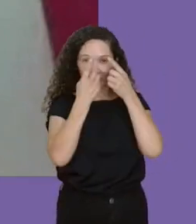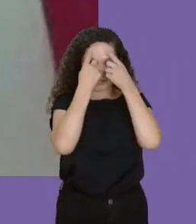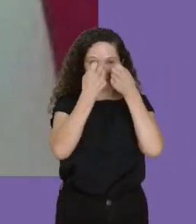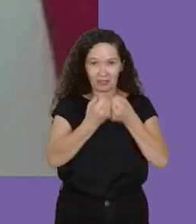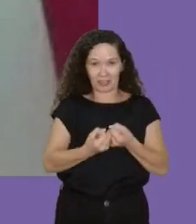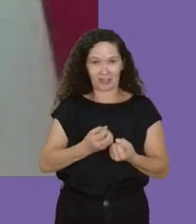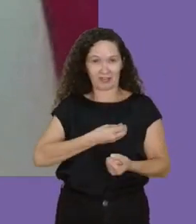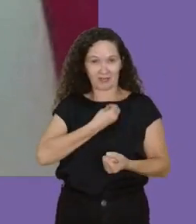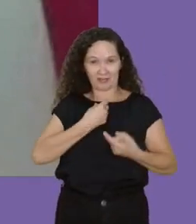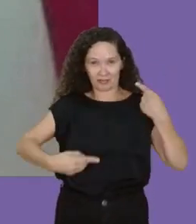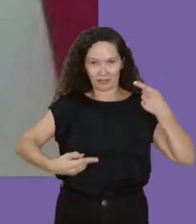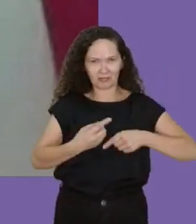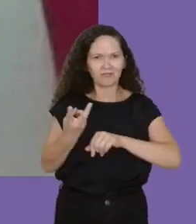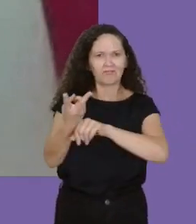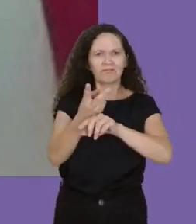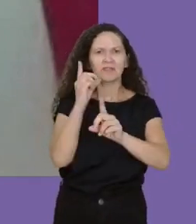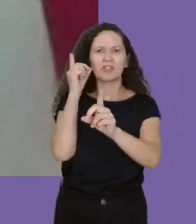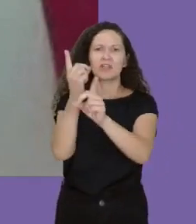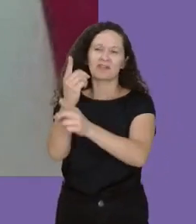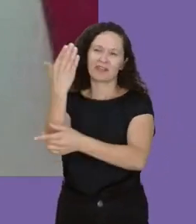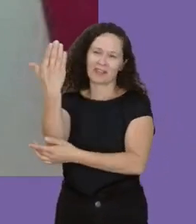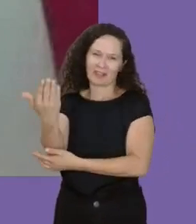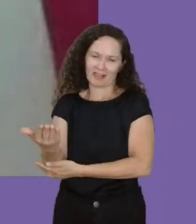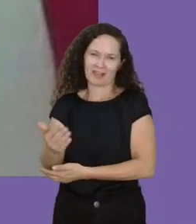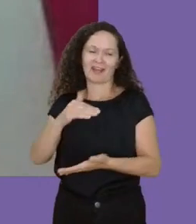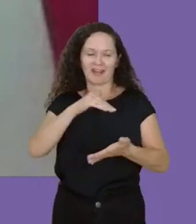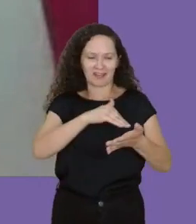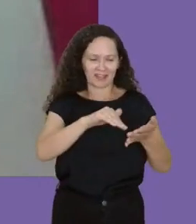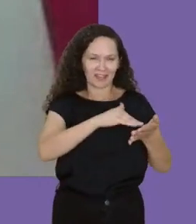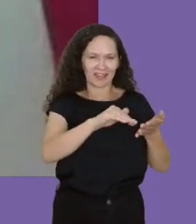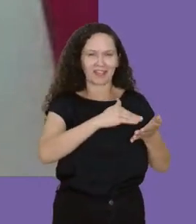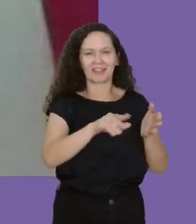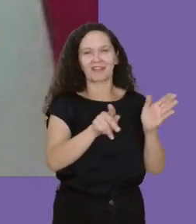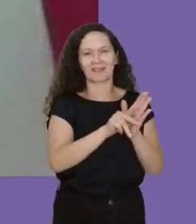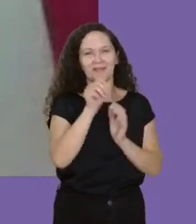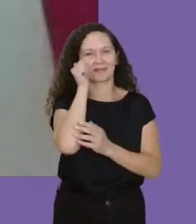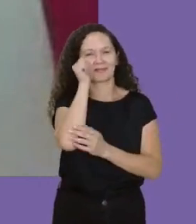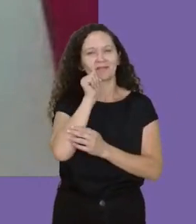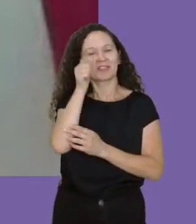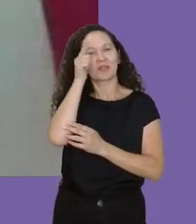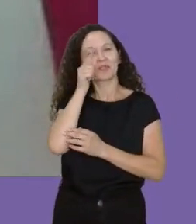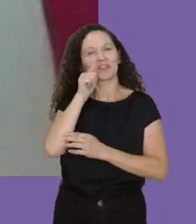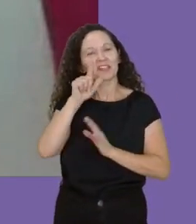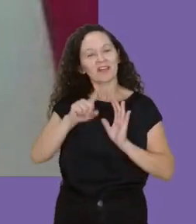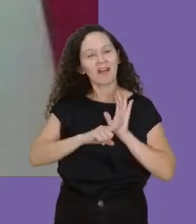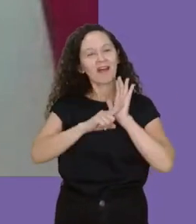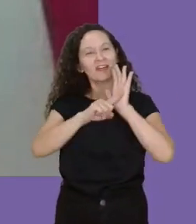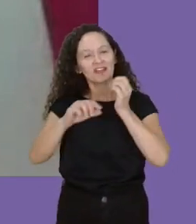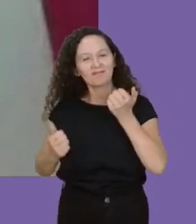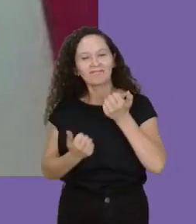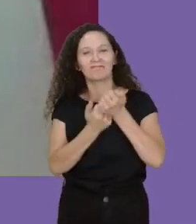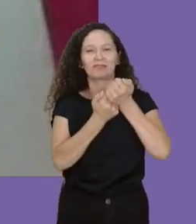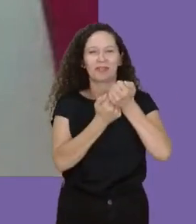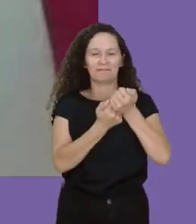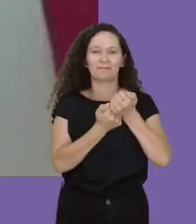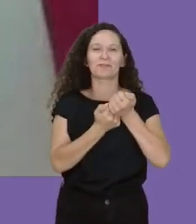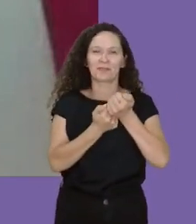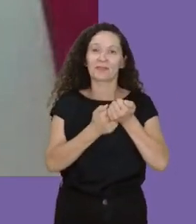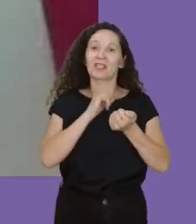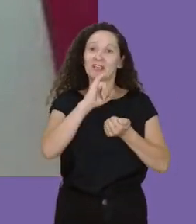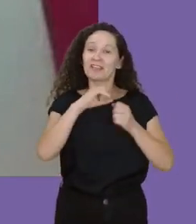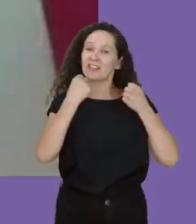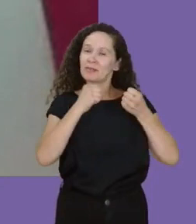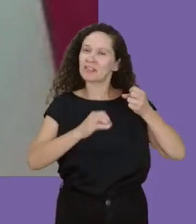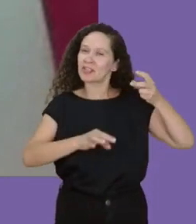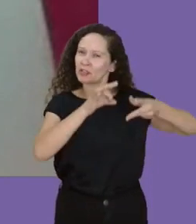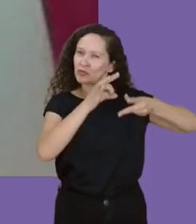possam procurar, né, as meninas aqui, a Secretaria de Mulheres, e que aí a gente vai ser acionada, dependendo do caso jurídico acionado.